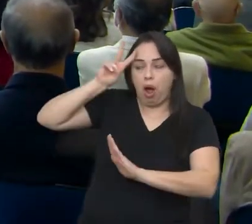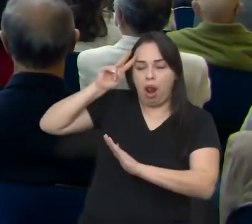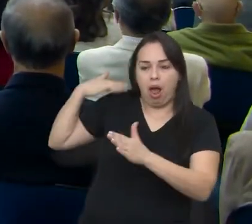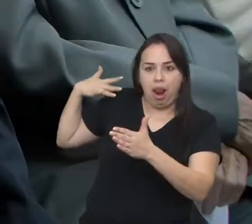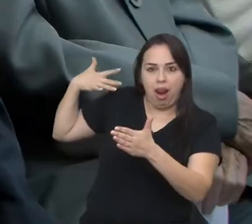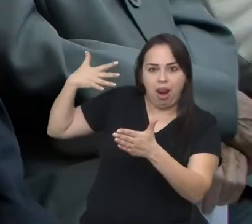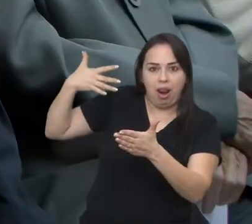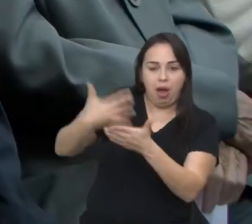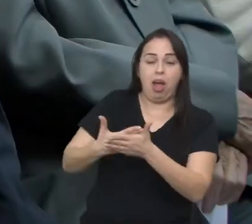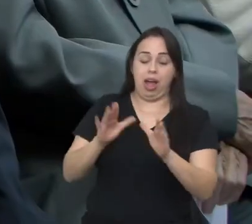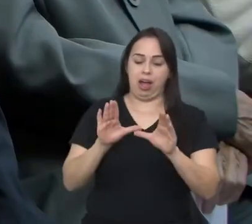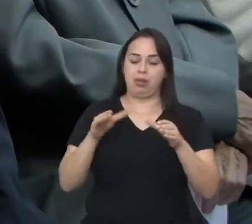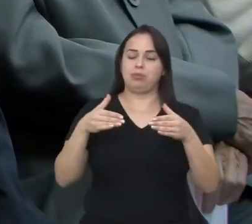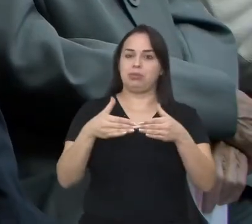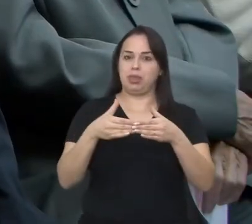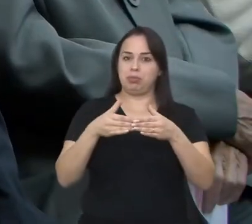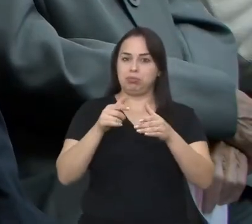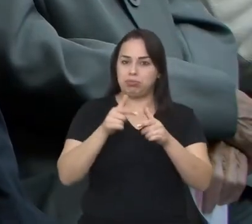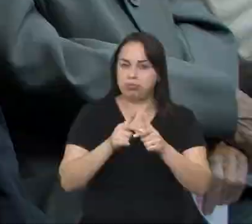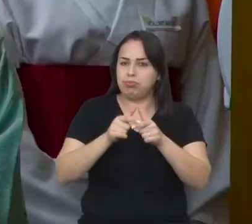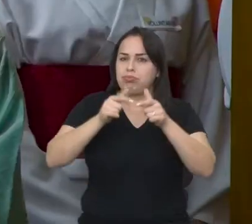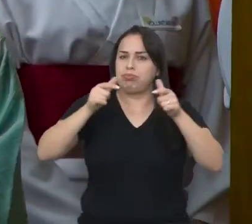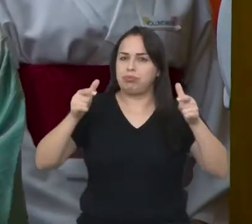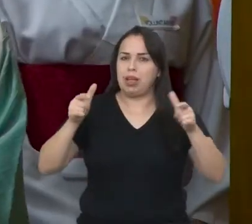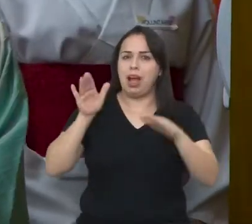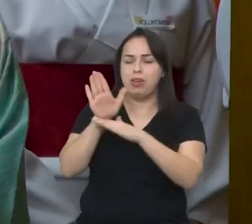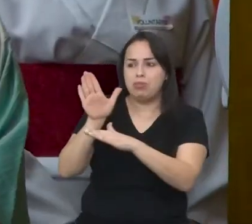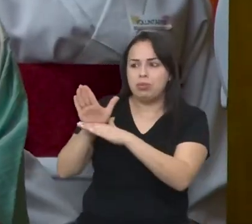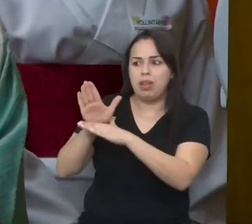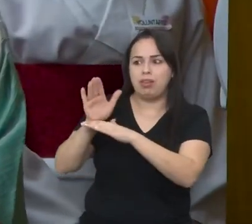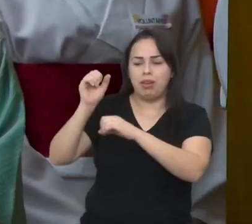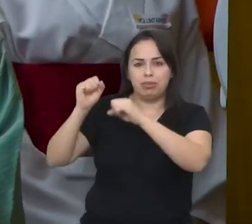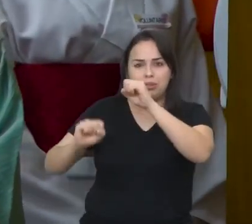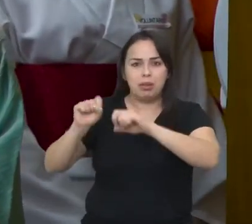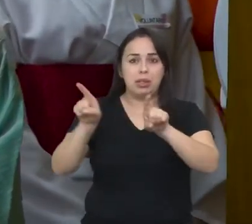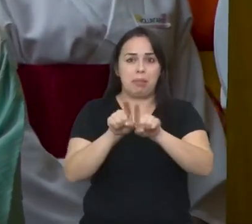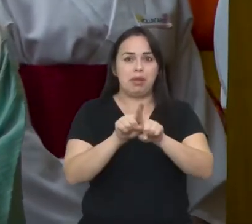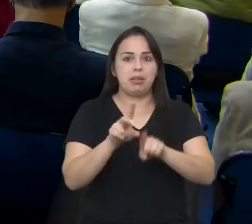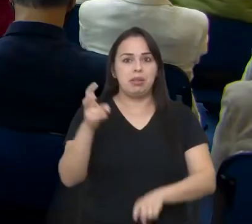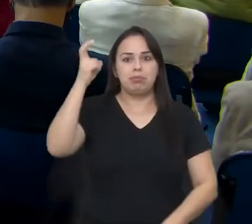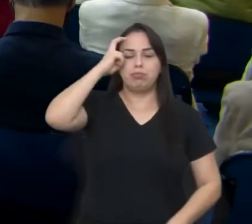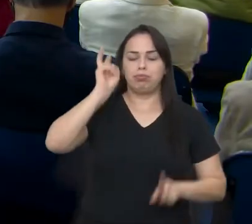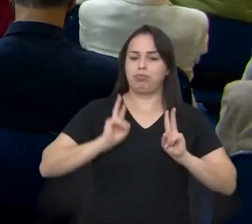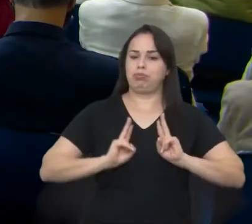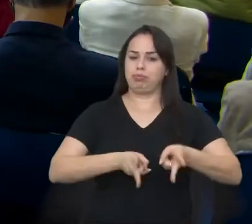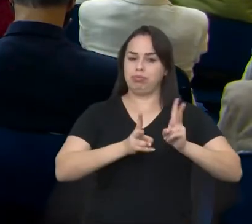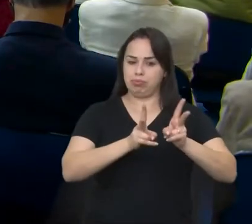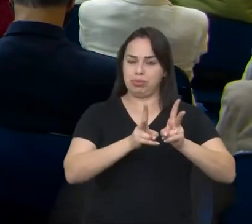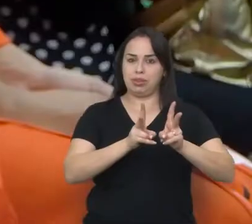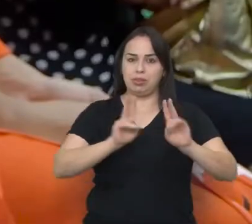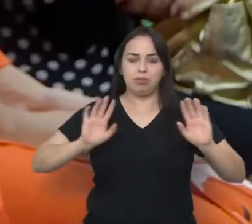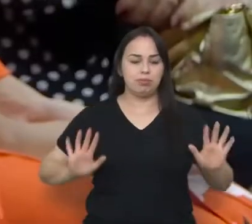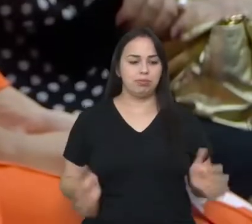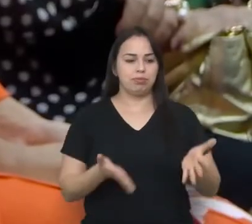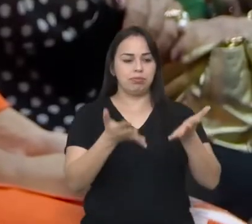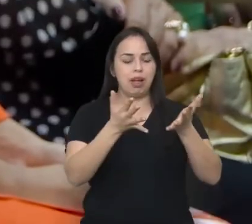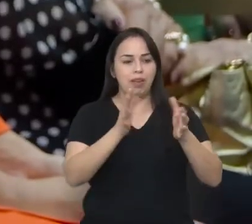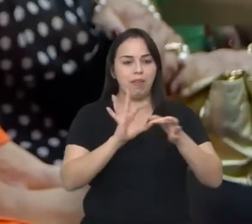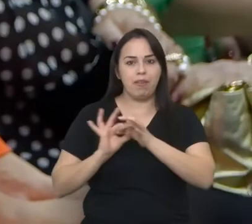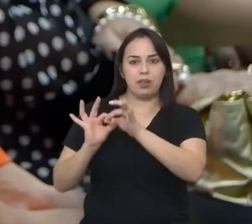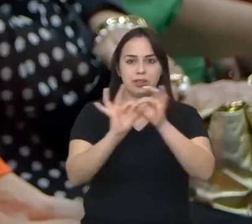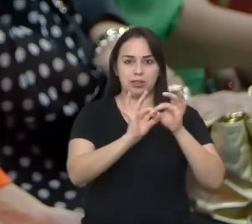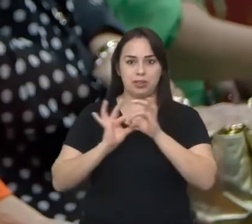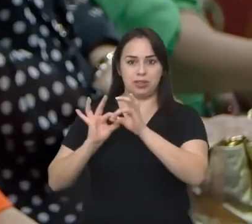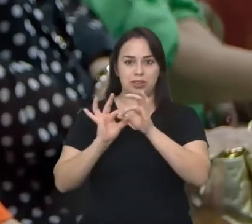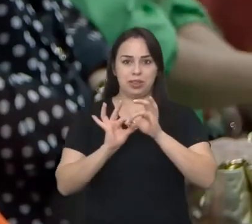construção civil. E durante este século de história, a colônia japonesa cresceu contribuindo para a indústria regional e sempre cultivando